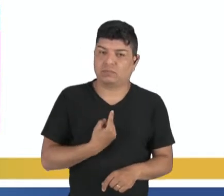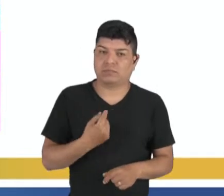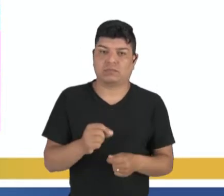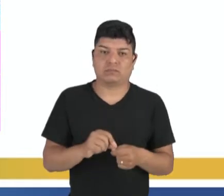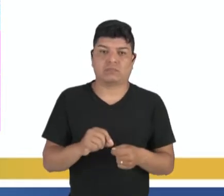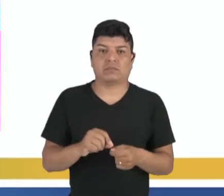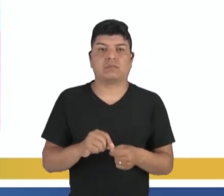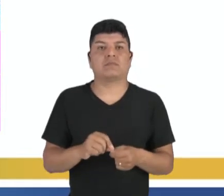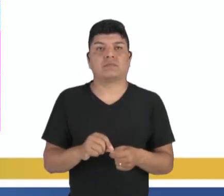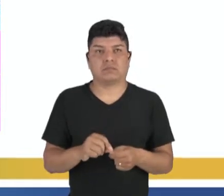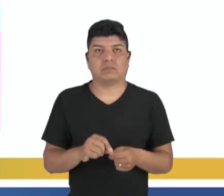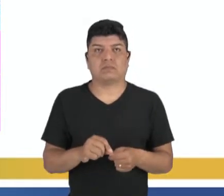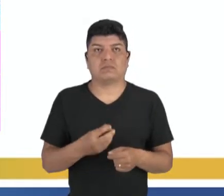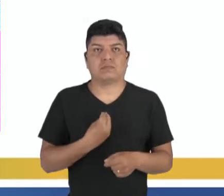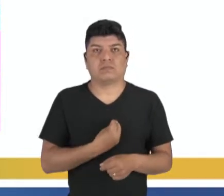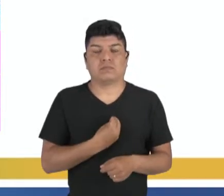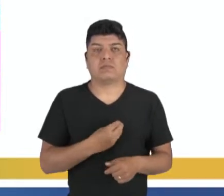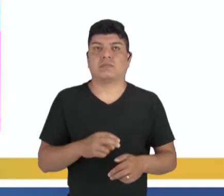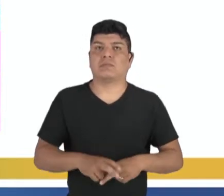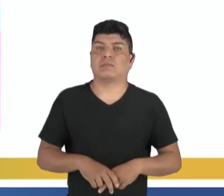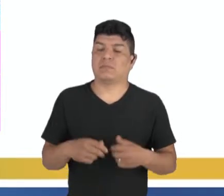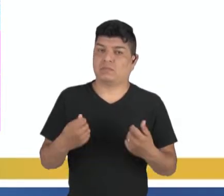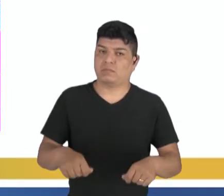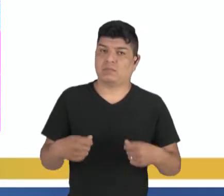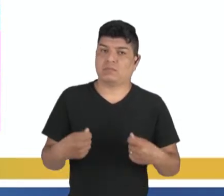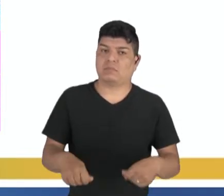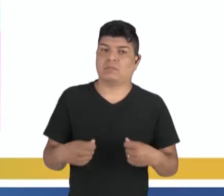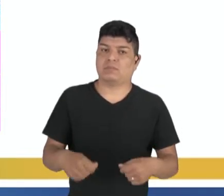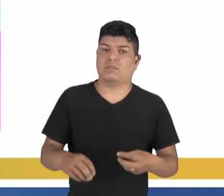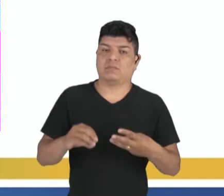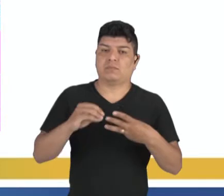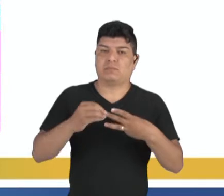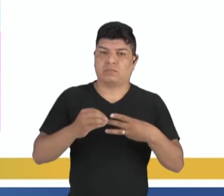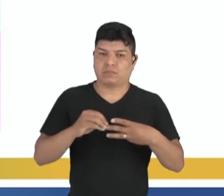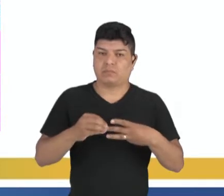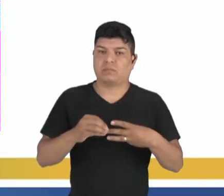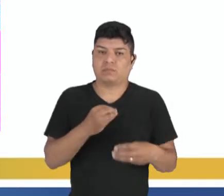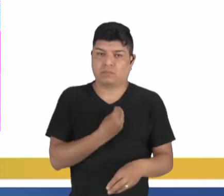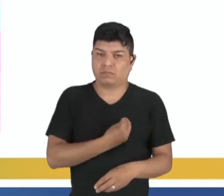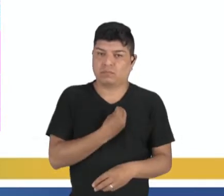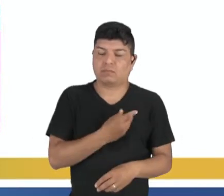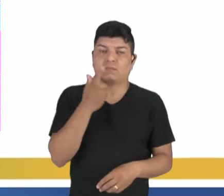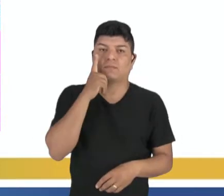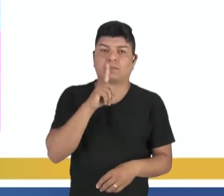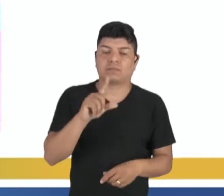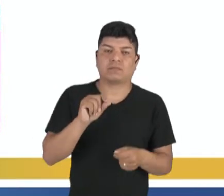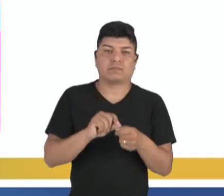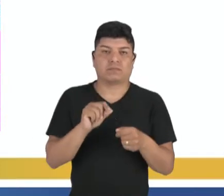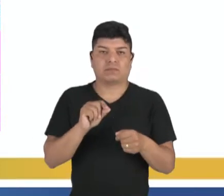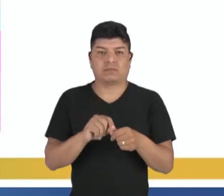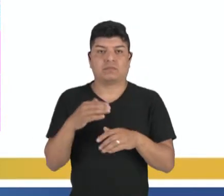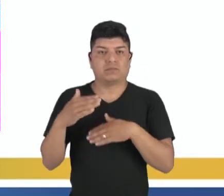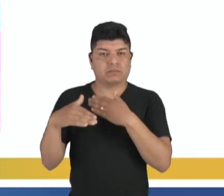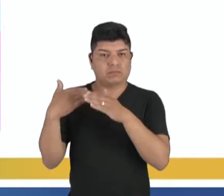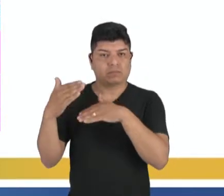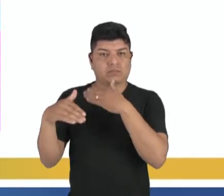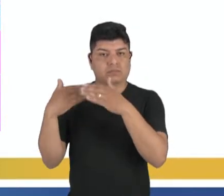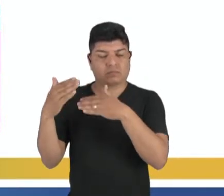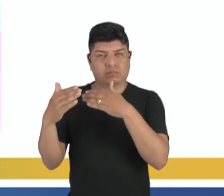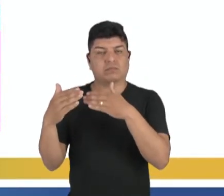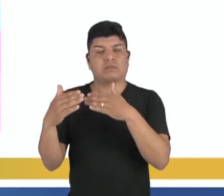suas atividades. Ele vai depender de uma célula hospedeira para conseguir realizar o seu processo